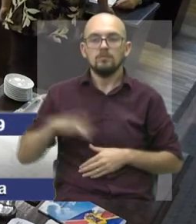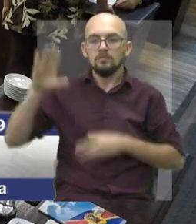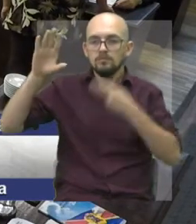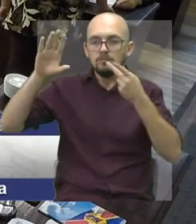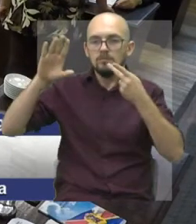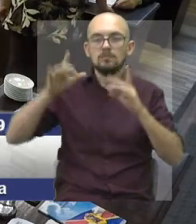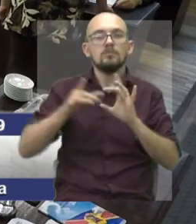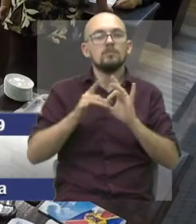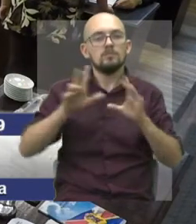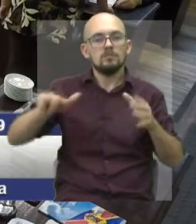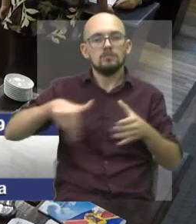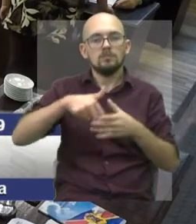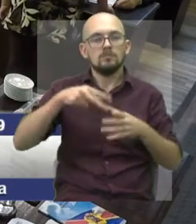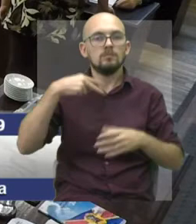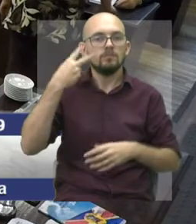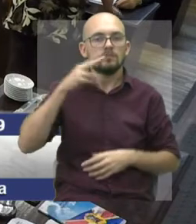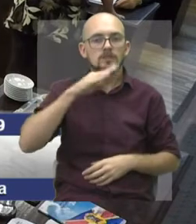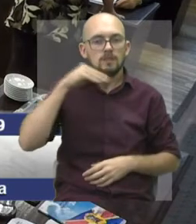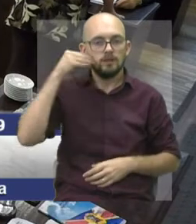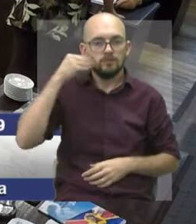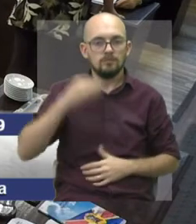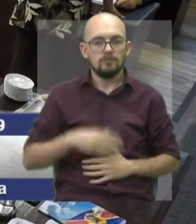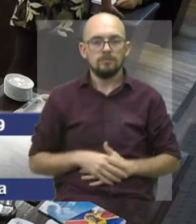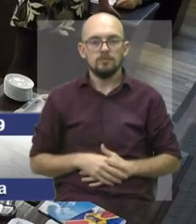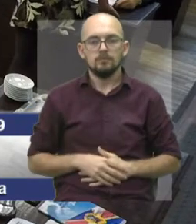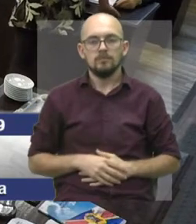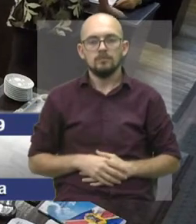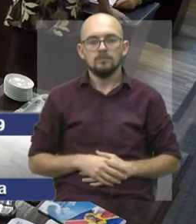Com a palavra, a vereadora Cléo Forquim.